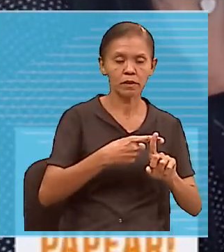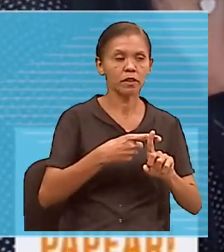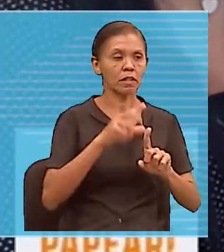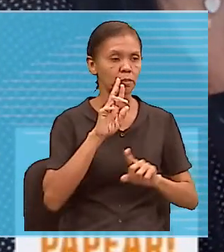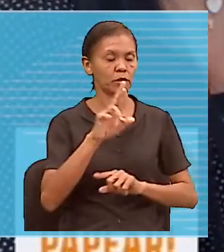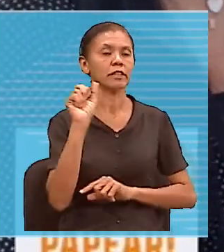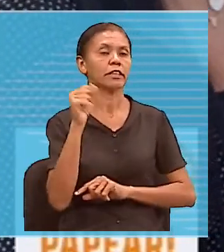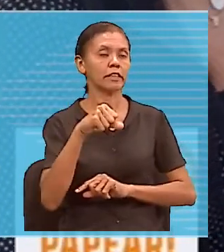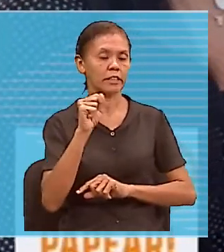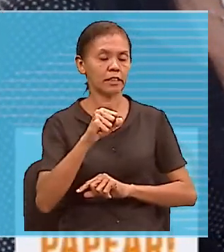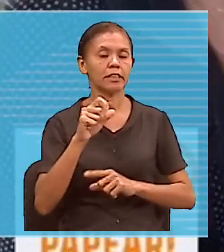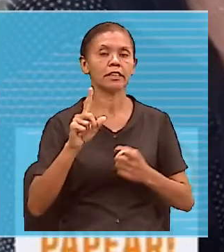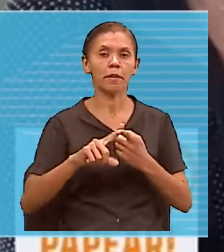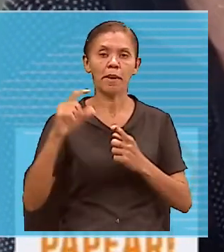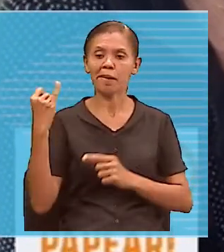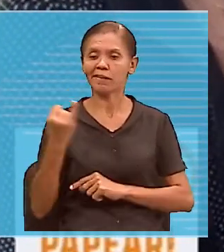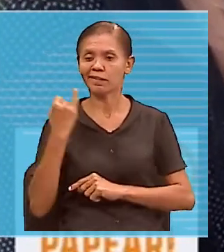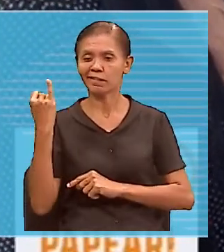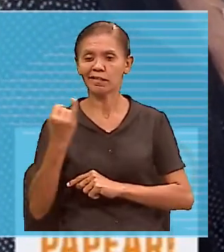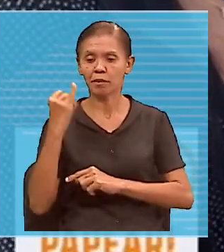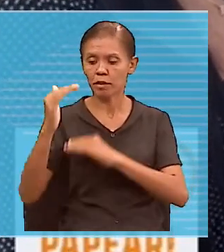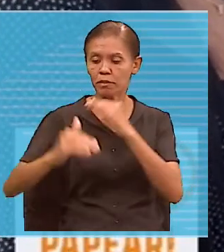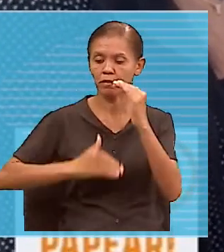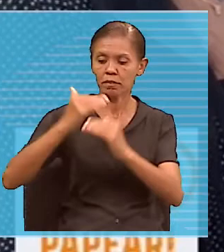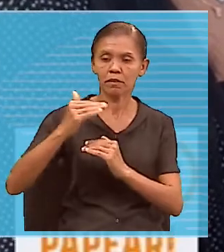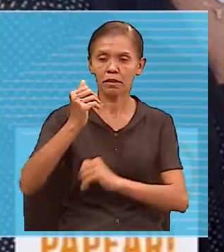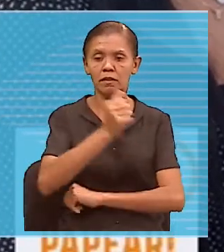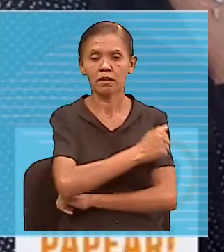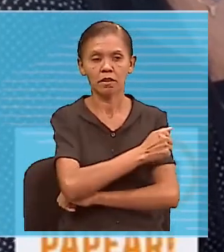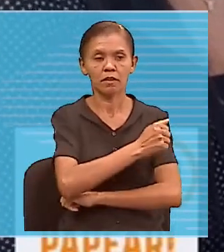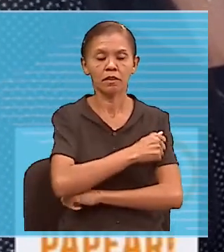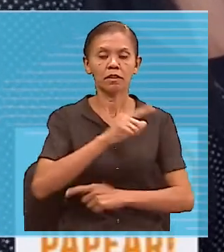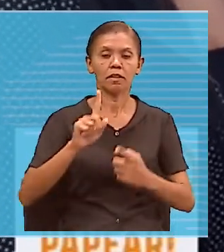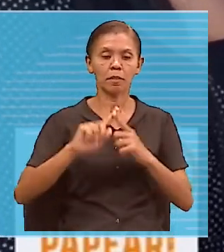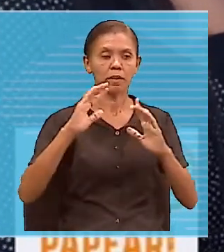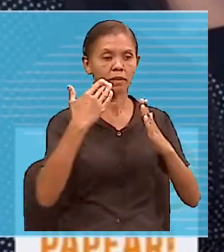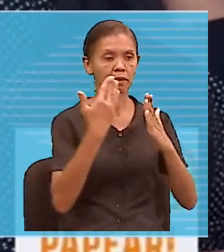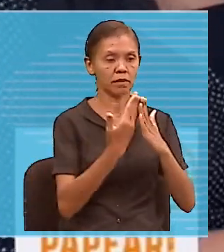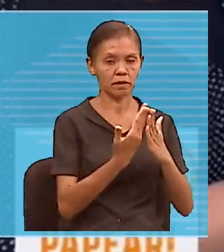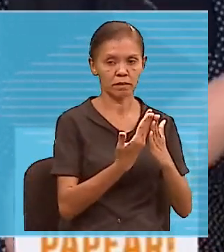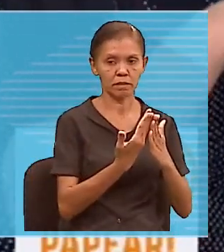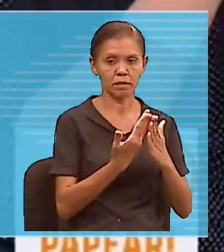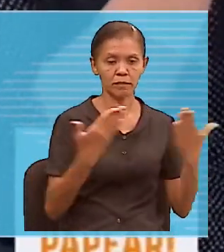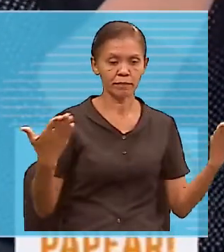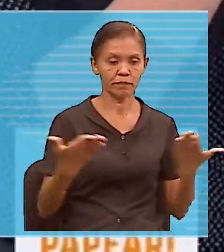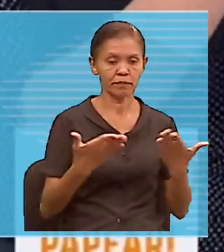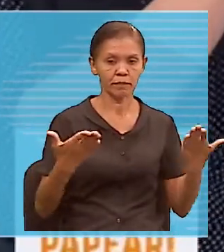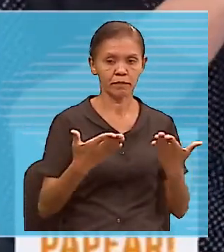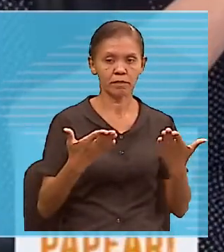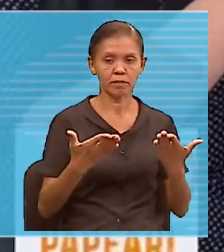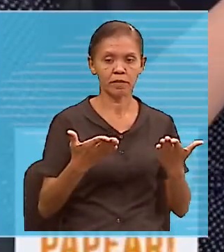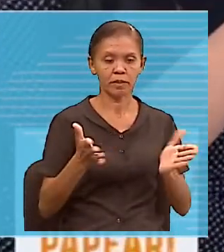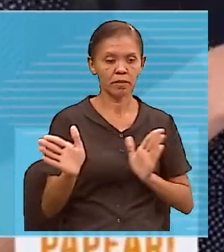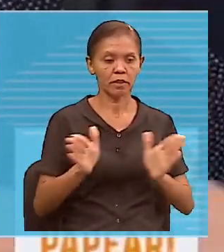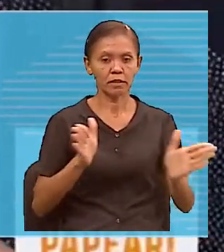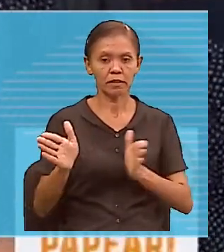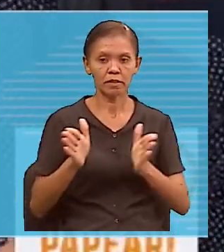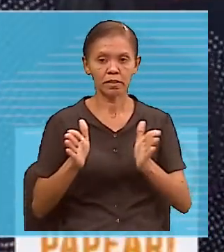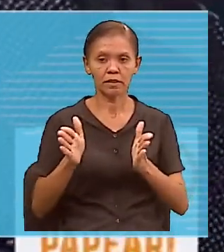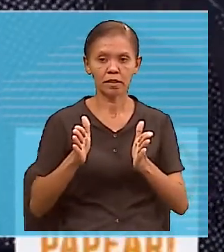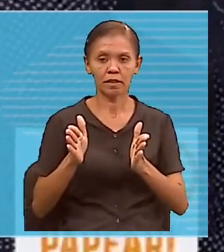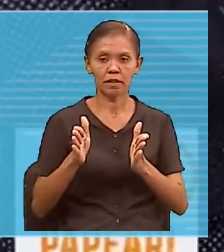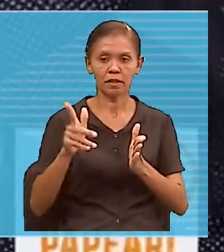porque agora eles estão tendo acesso a um repertório maior, estão tendo acesso à cultura. É verdade. E vocês já discutiram sobre alguns